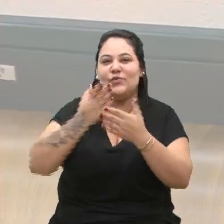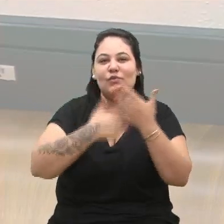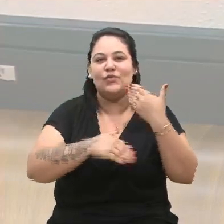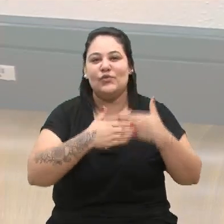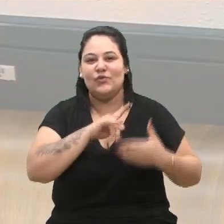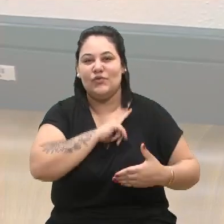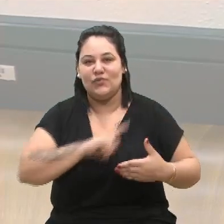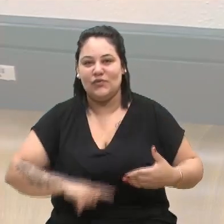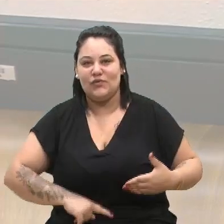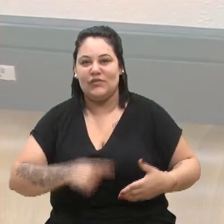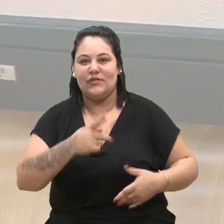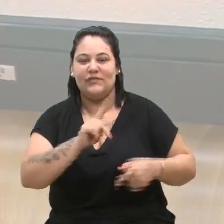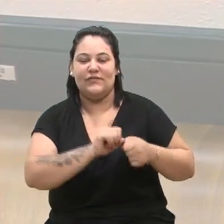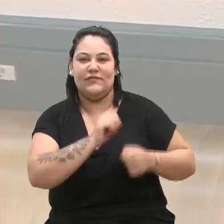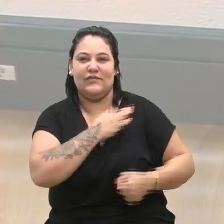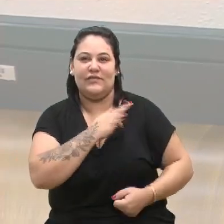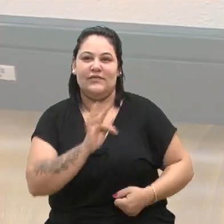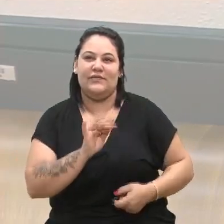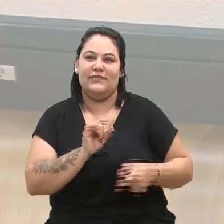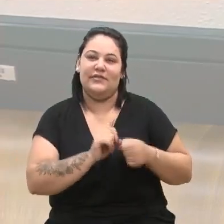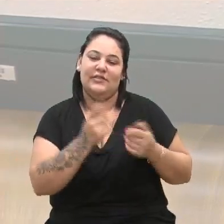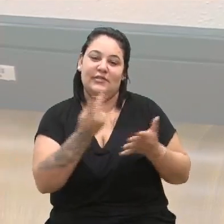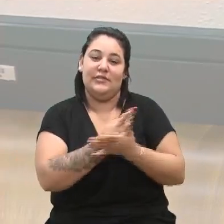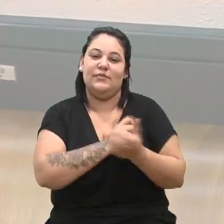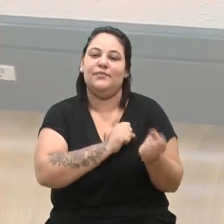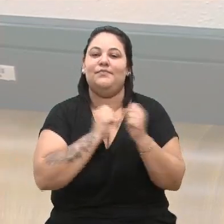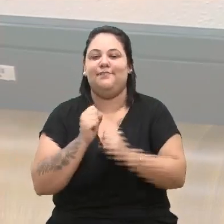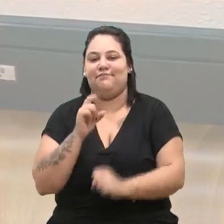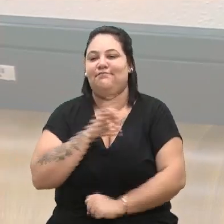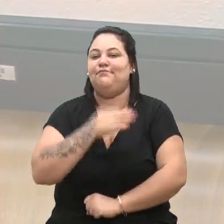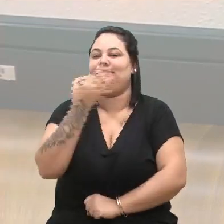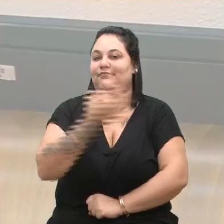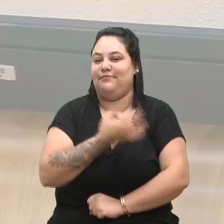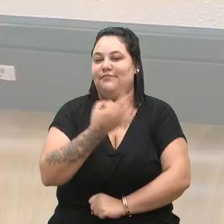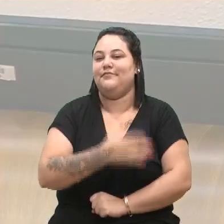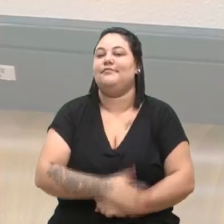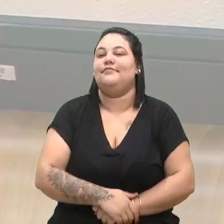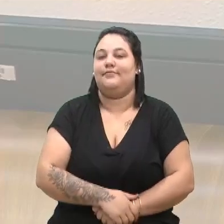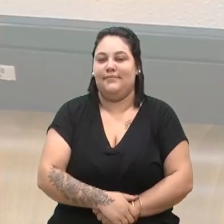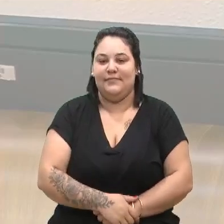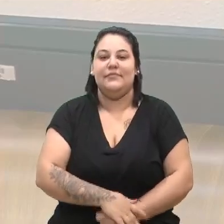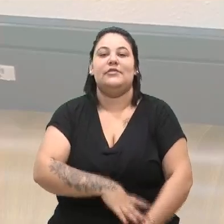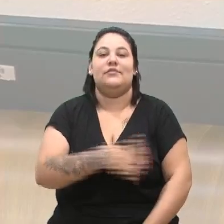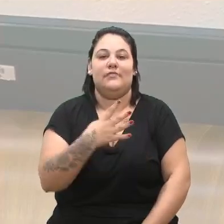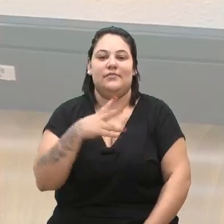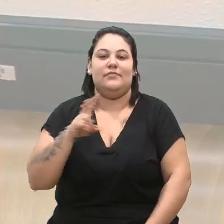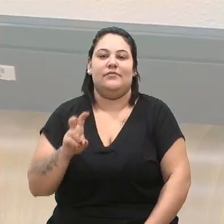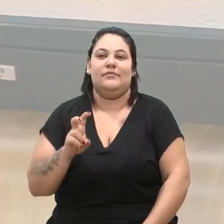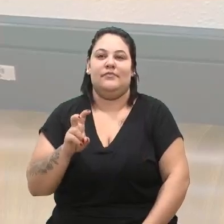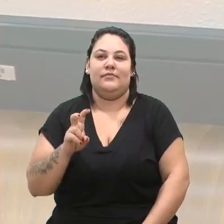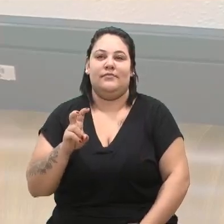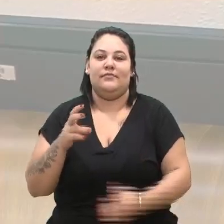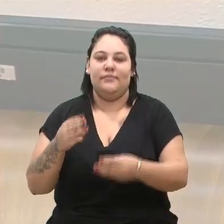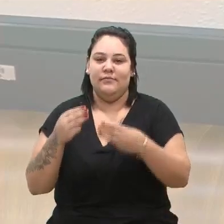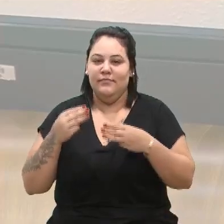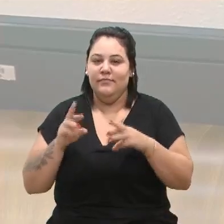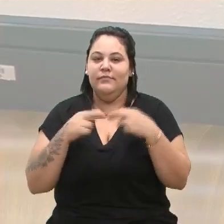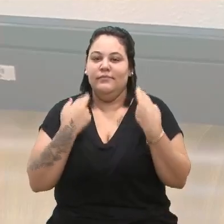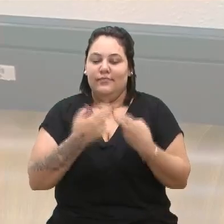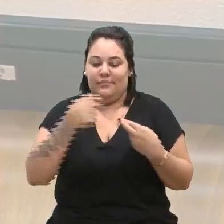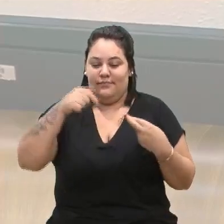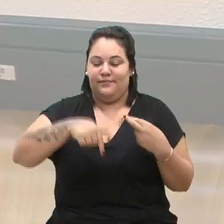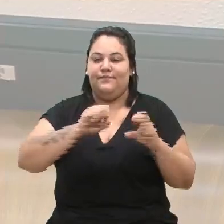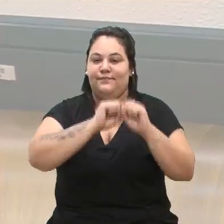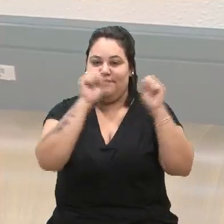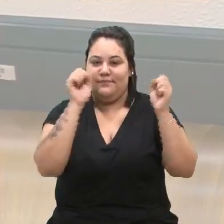fazendo de errado, pode ter certeza, vai ser 4 ou 5 moções por sessão aqui. Pode ter certeza. Porque é